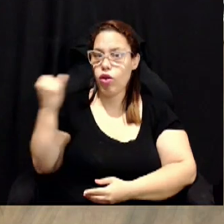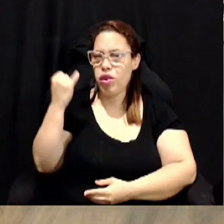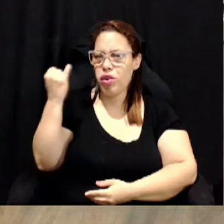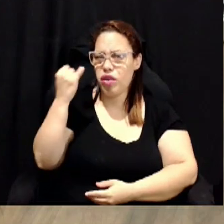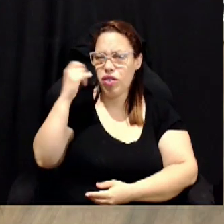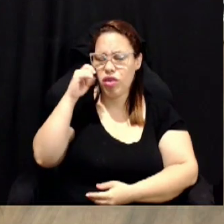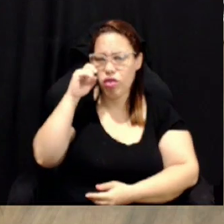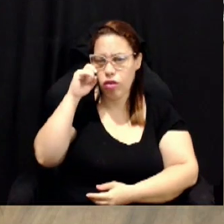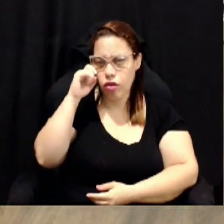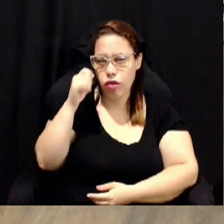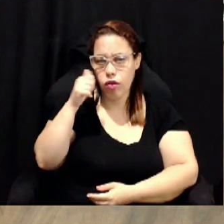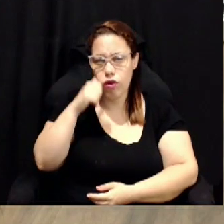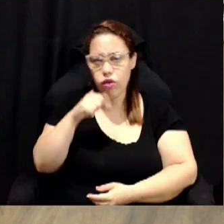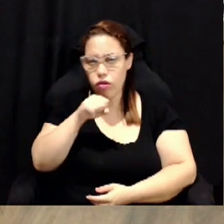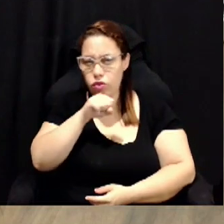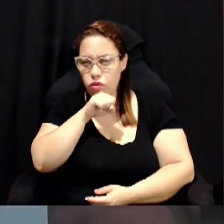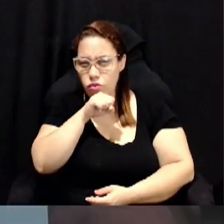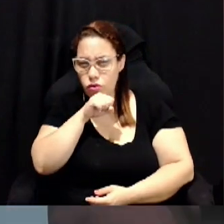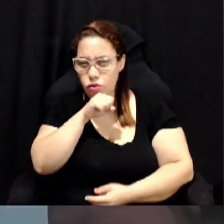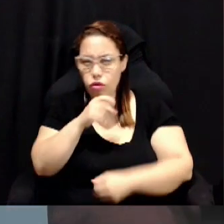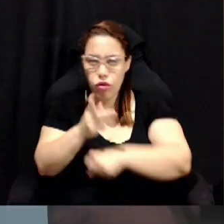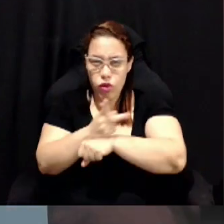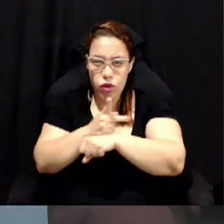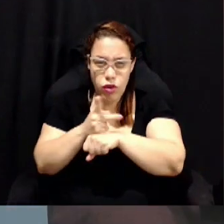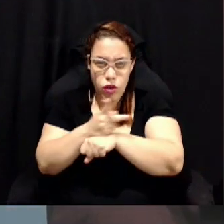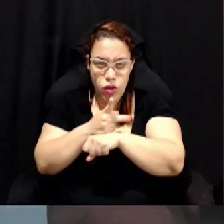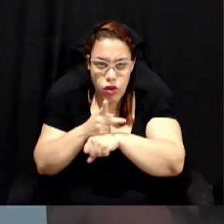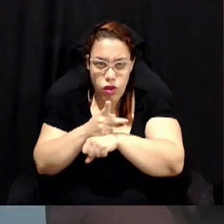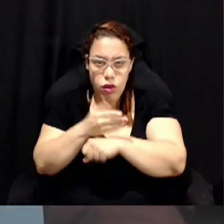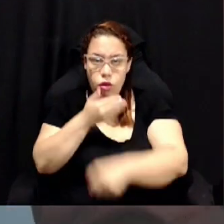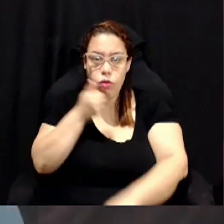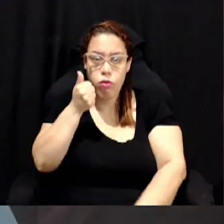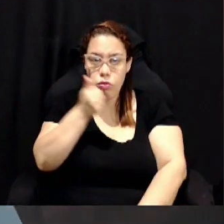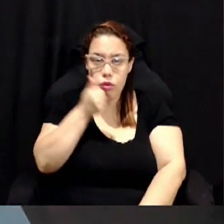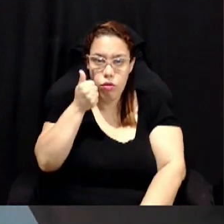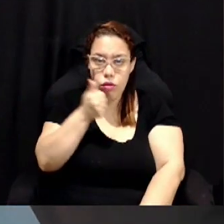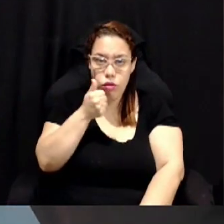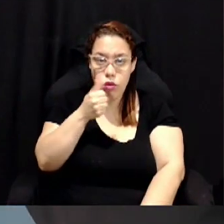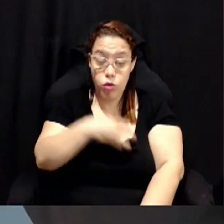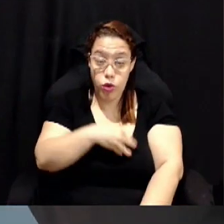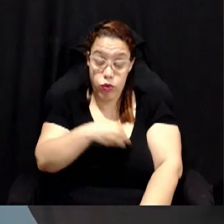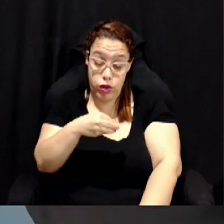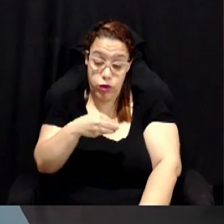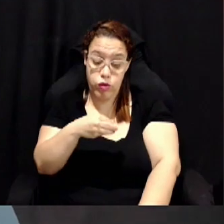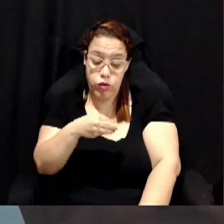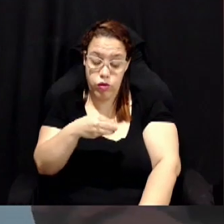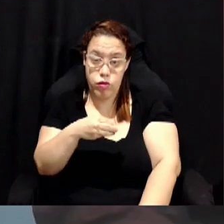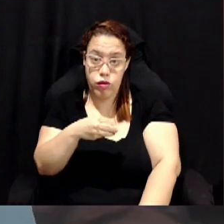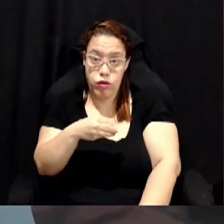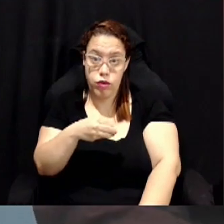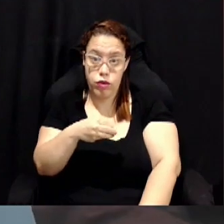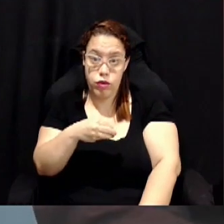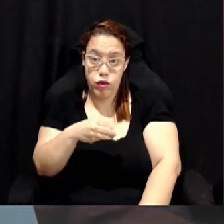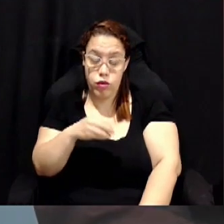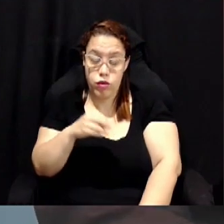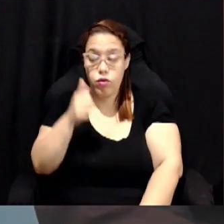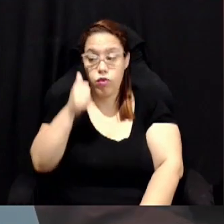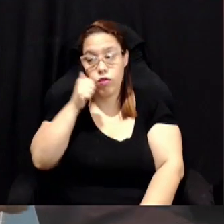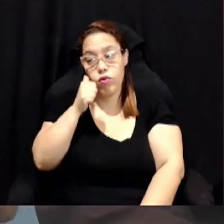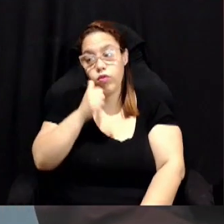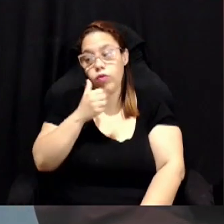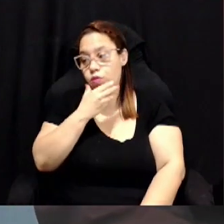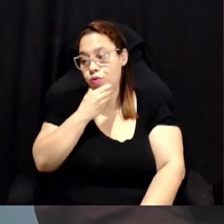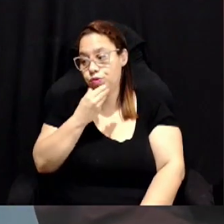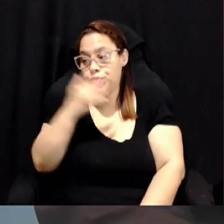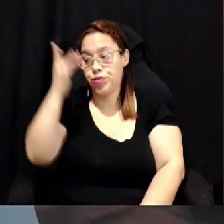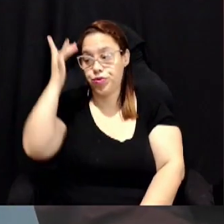mães geralmente ela procura sempre o que é melhor para o filho ou para a filha. Ela acha que,